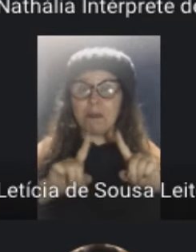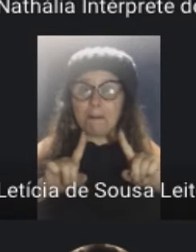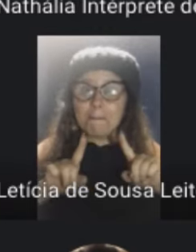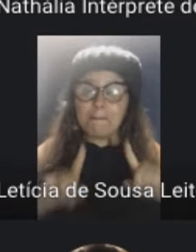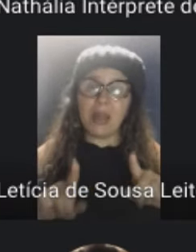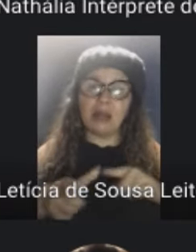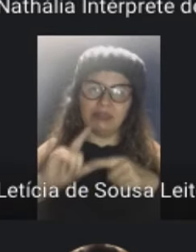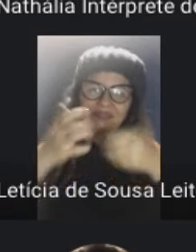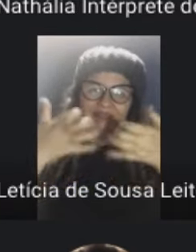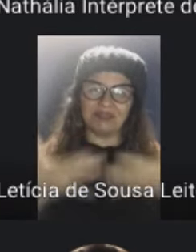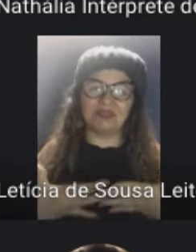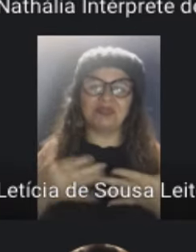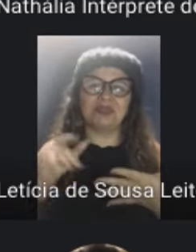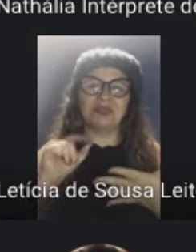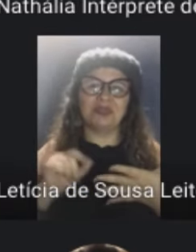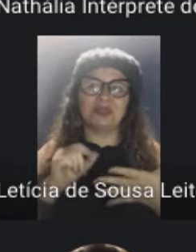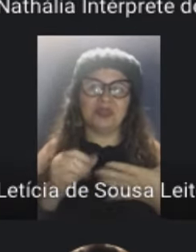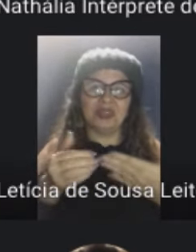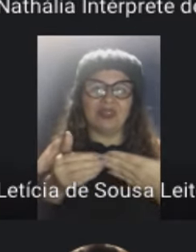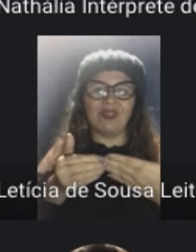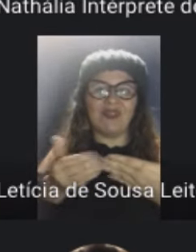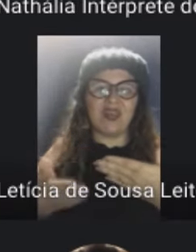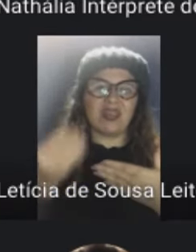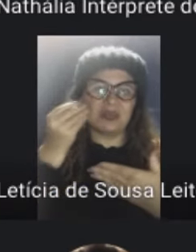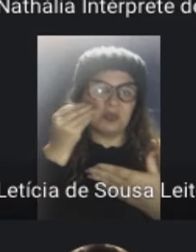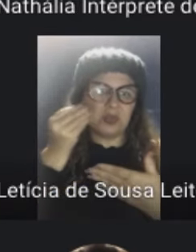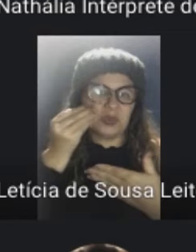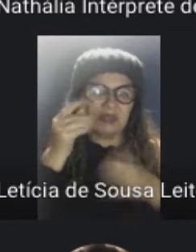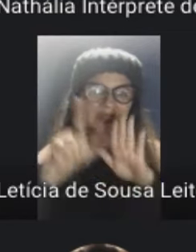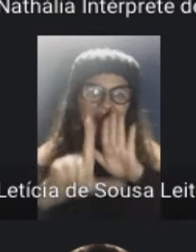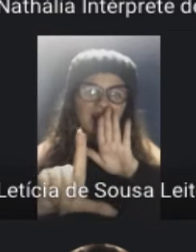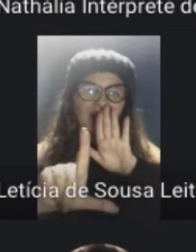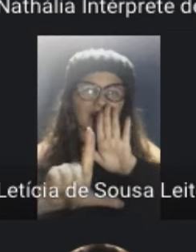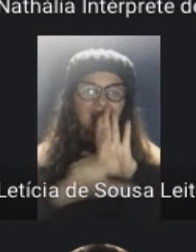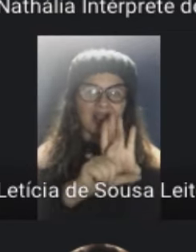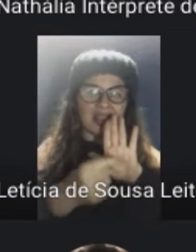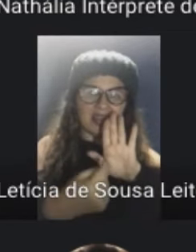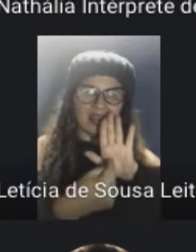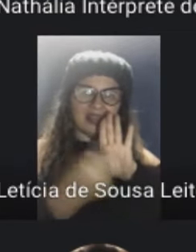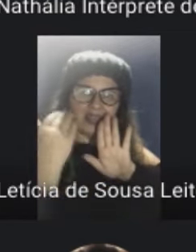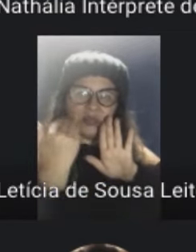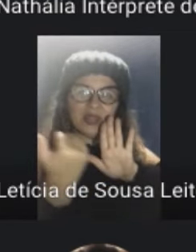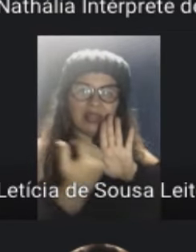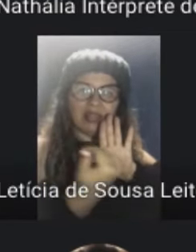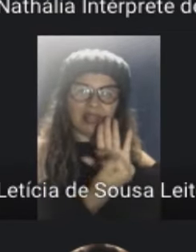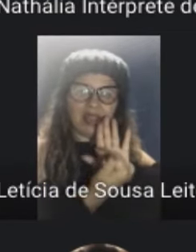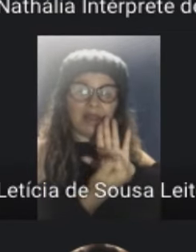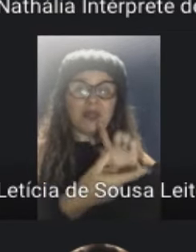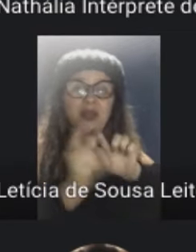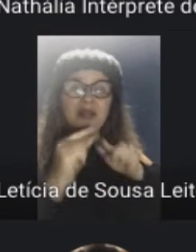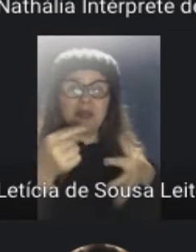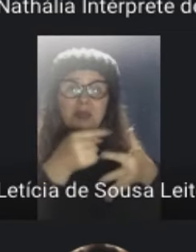falei, fora da possibilidade de aplicar a lei, quando efetivamente você tem todos os requisitos